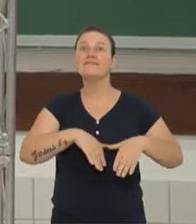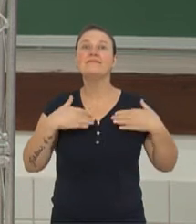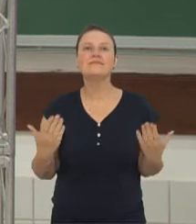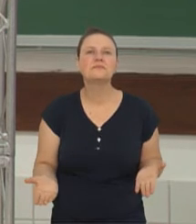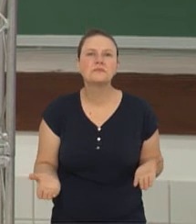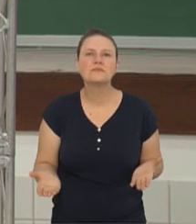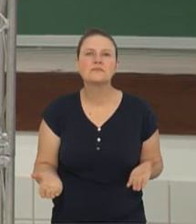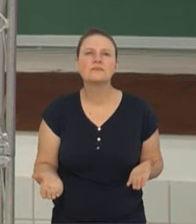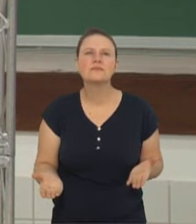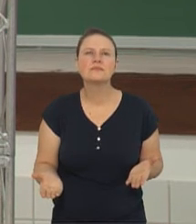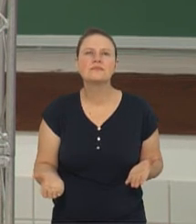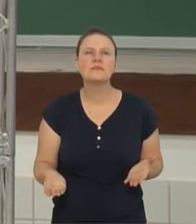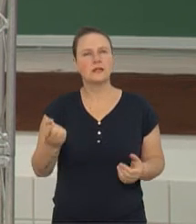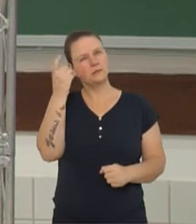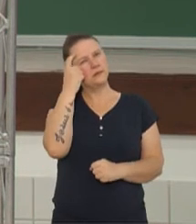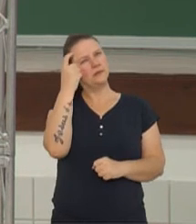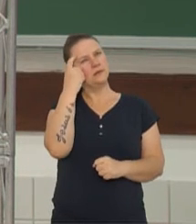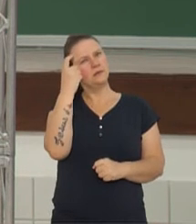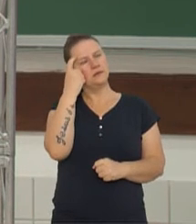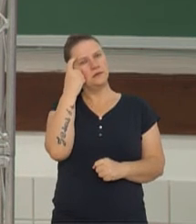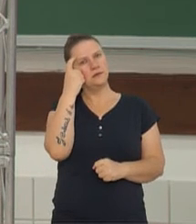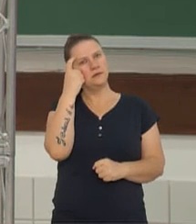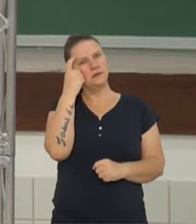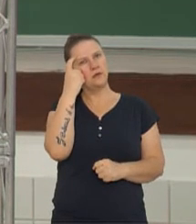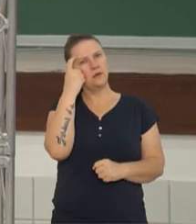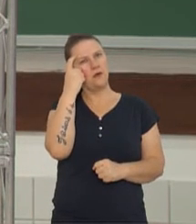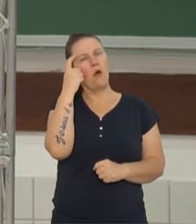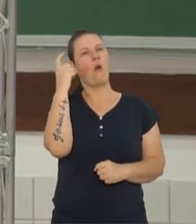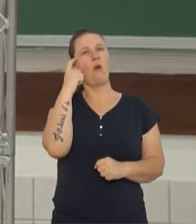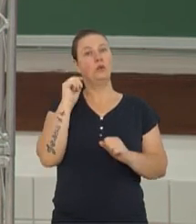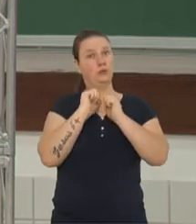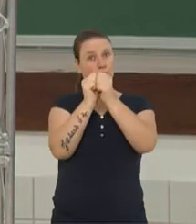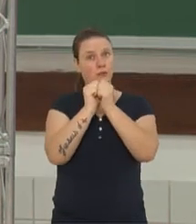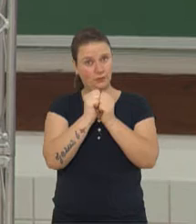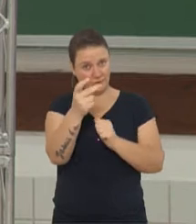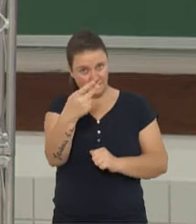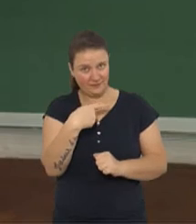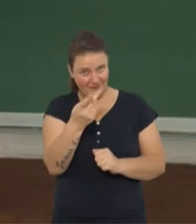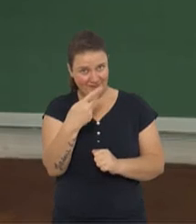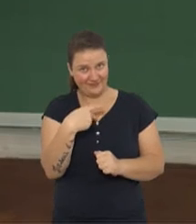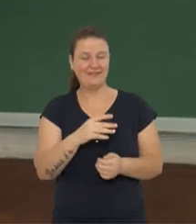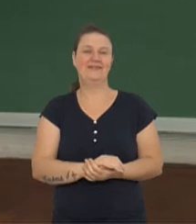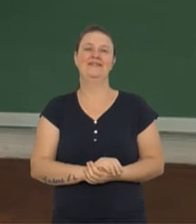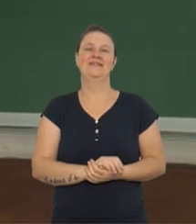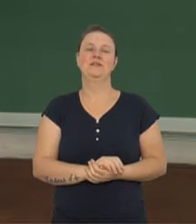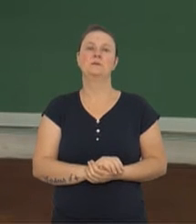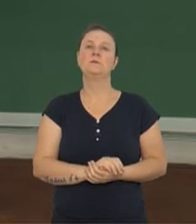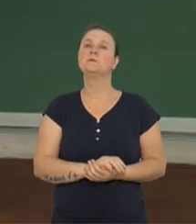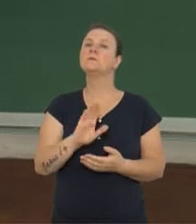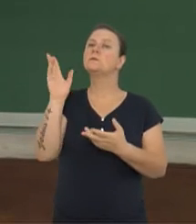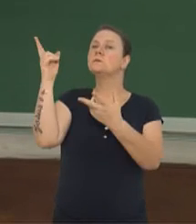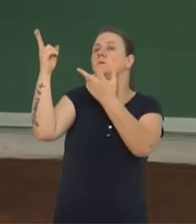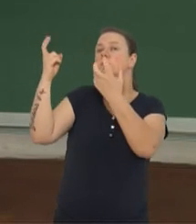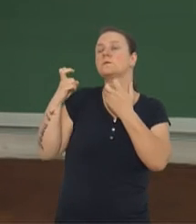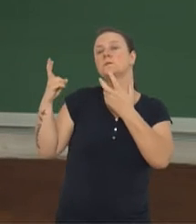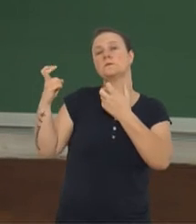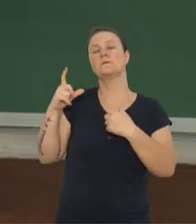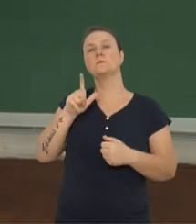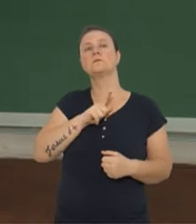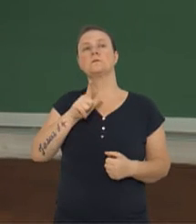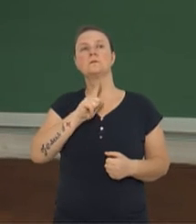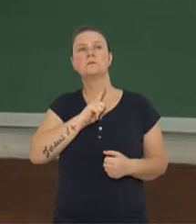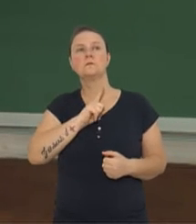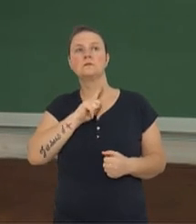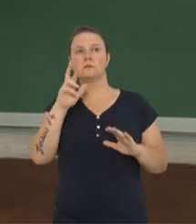Entonces, ¿habéis pensado? Vamos a la corrección. Vamos a pensar juntos. Aquí nos tenemos, entonces,